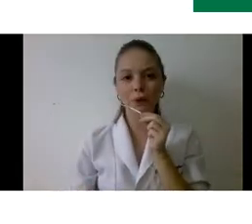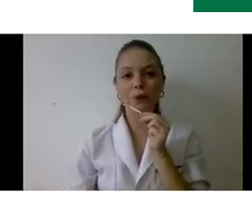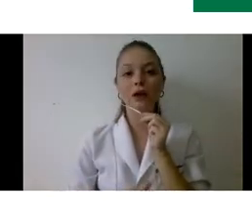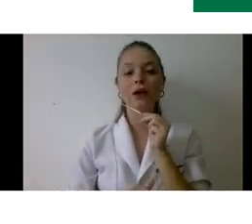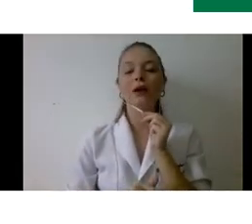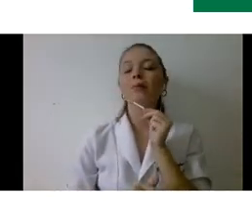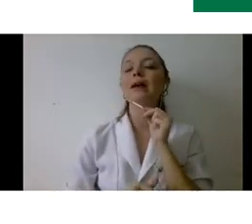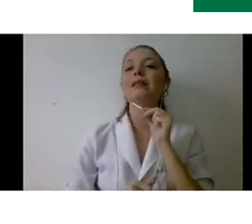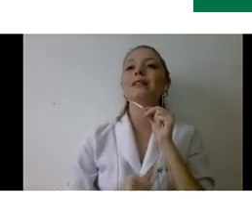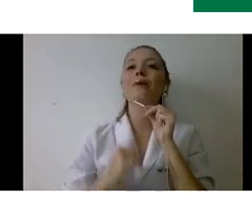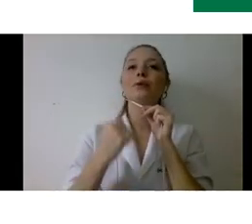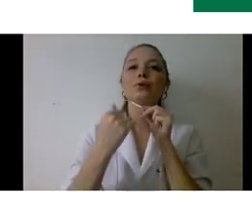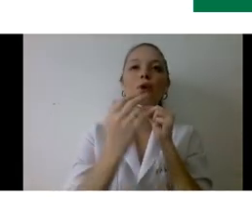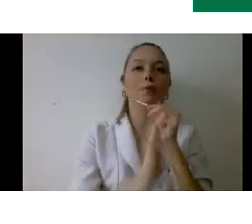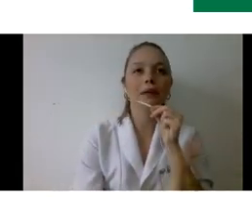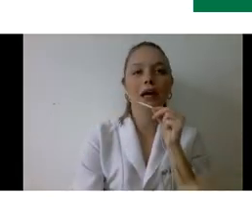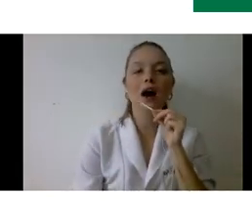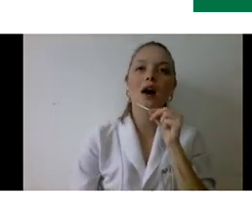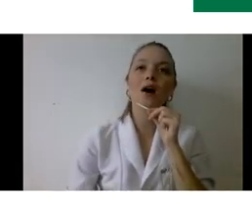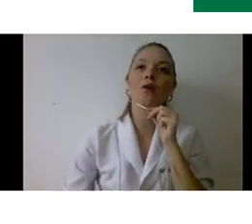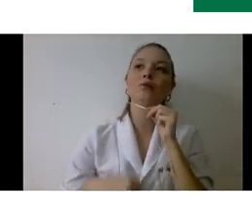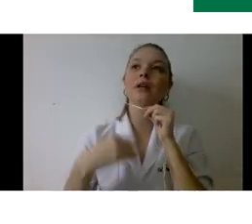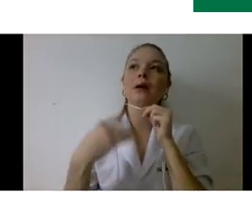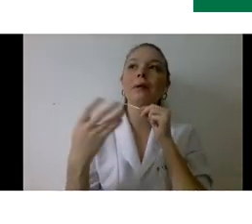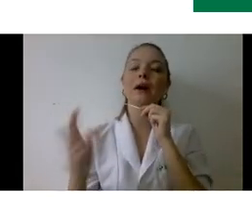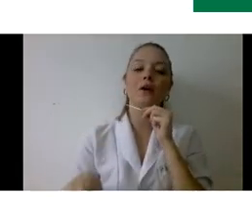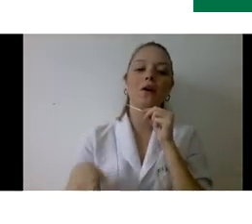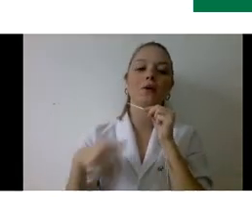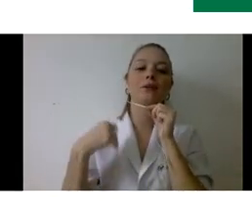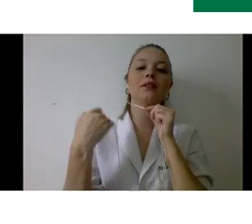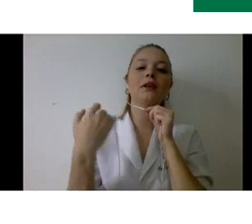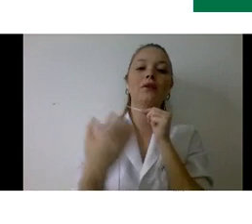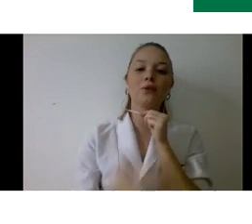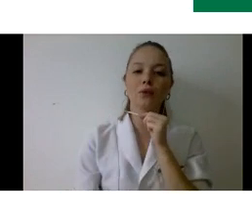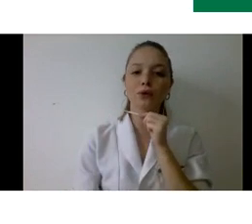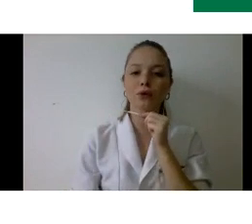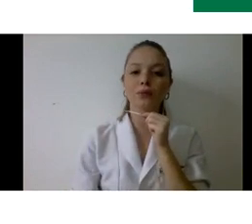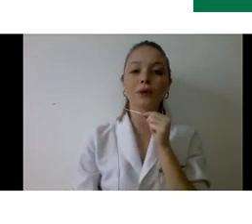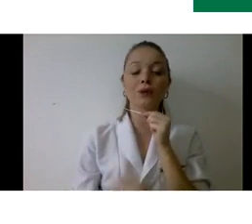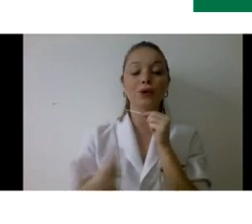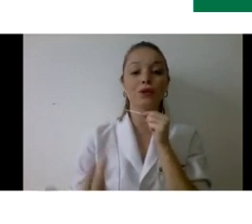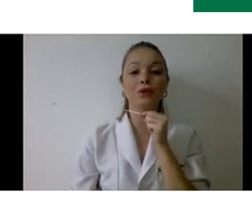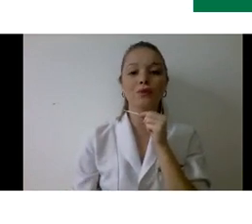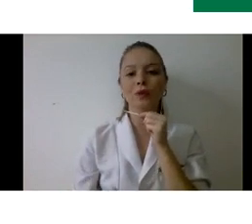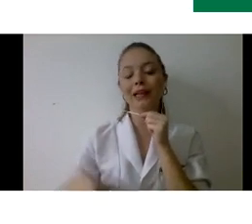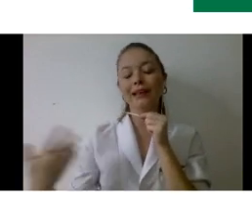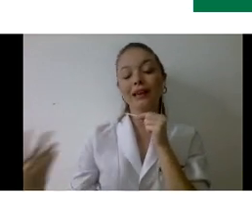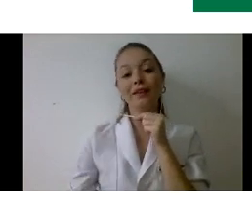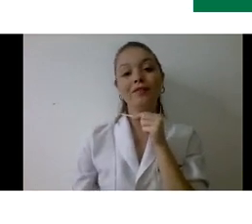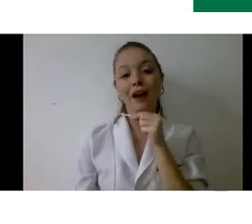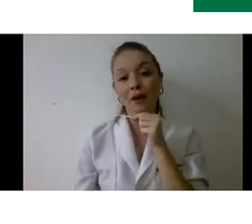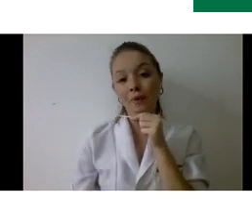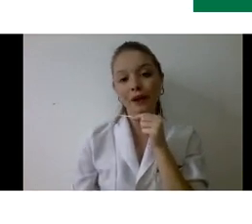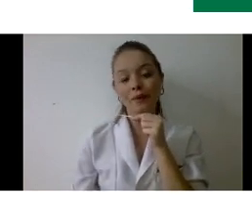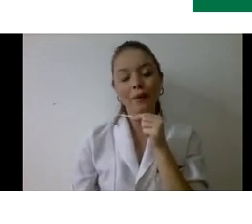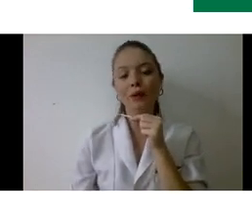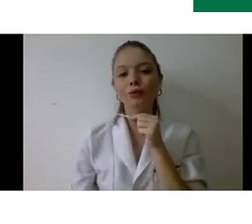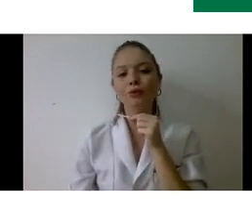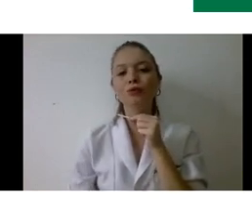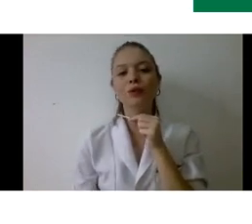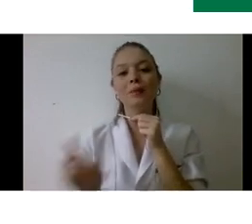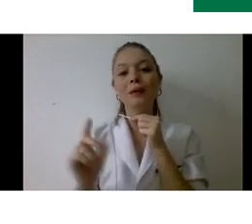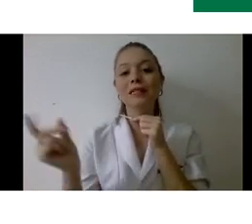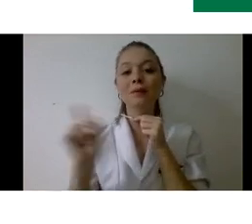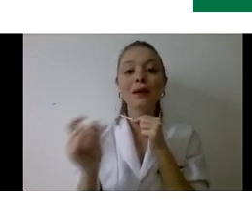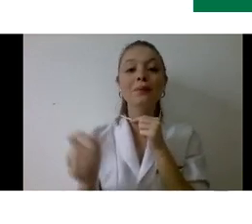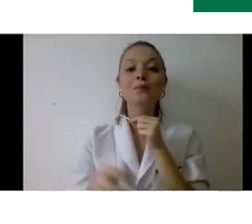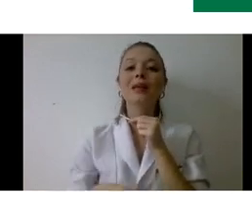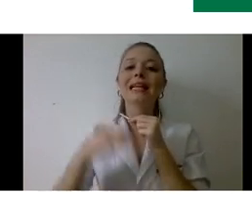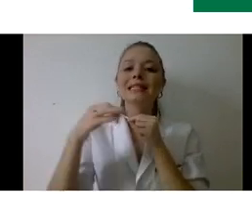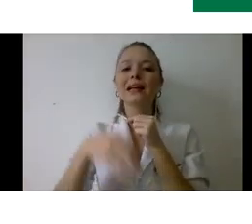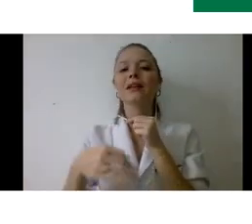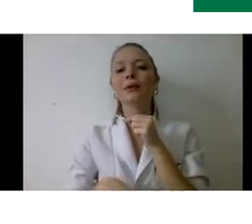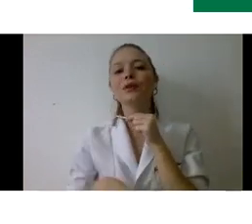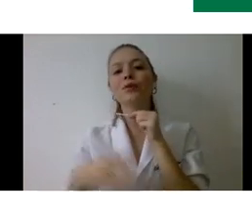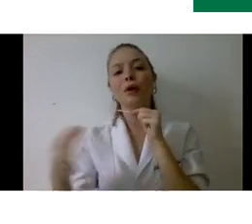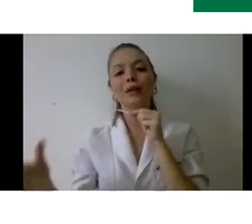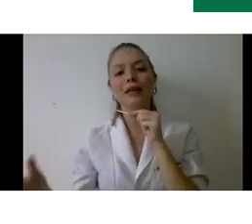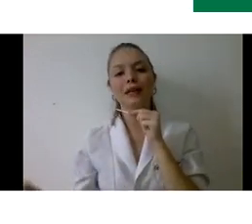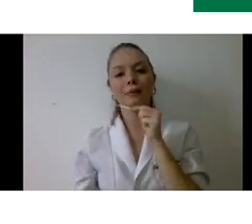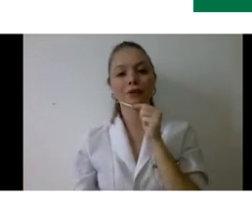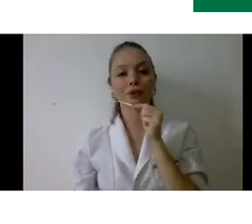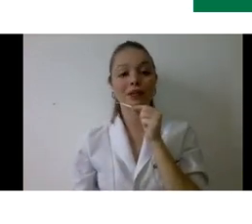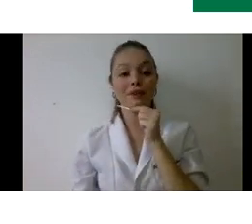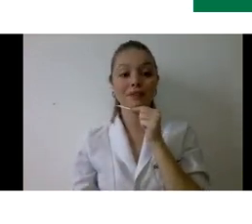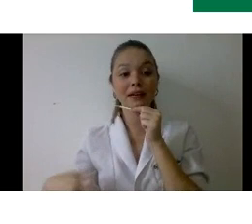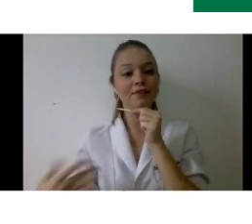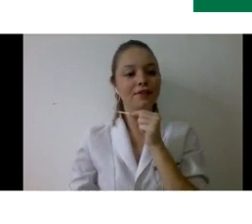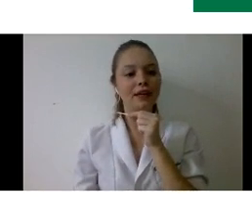que é um cachorro. Mas se é um escorpião, se é uma cobra, se é algum outro bicho, a gente tenta levar o animal junto, né? Para saber exatamente